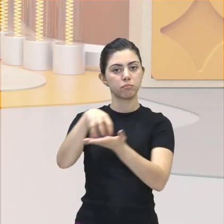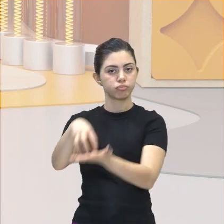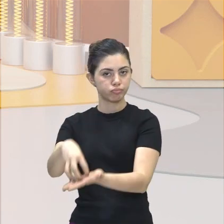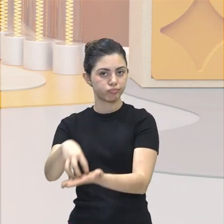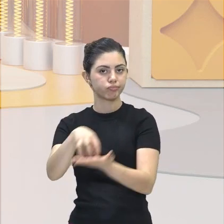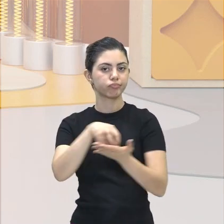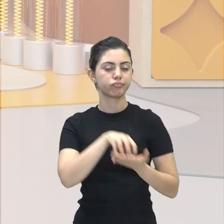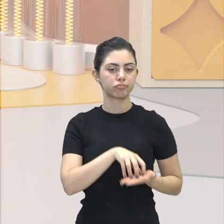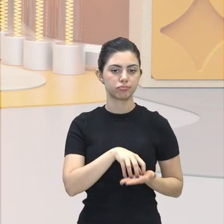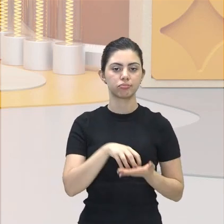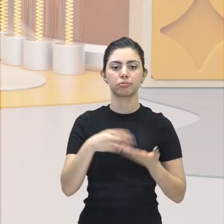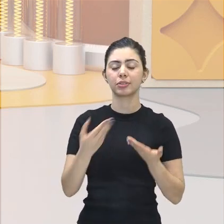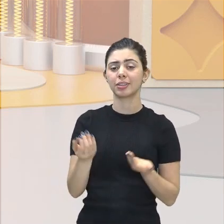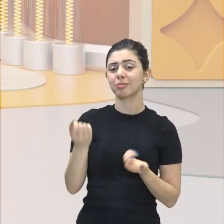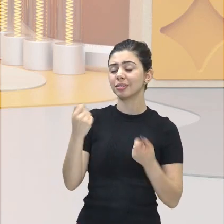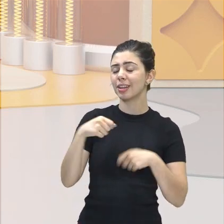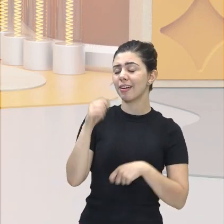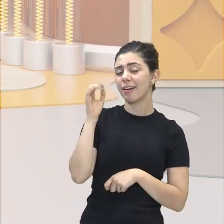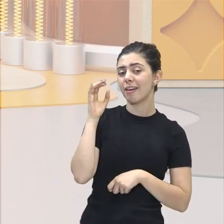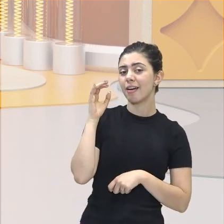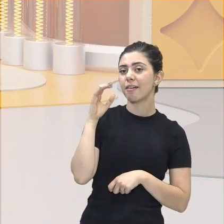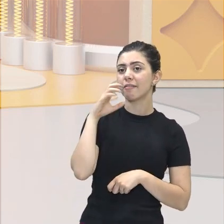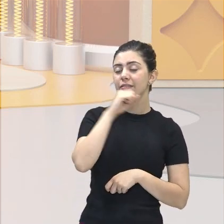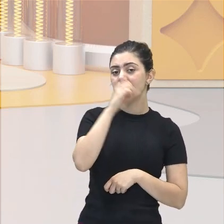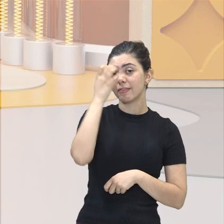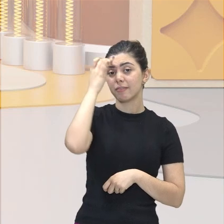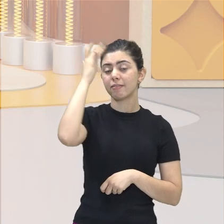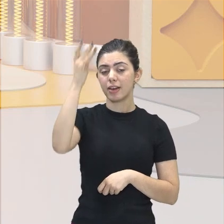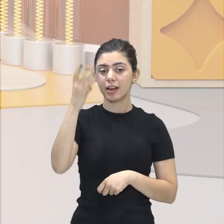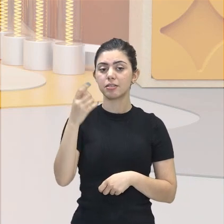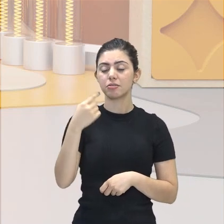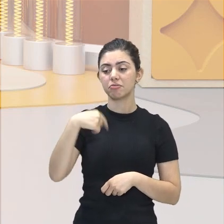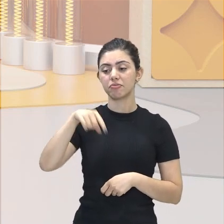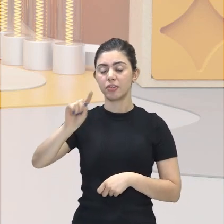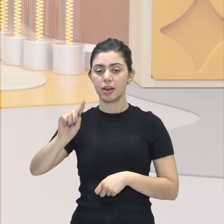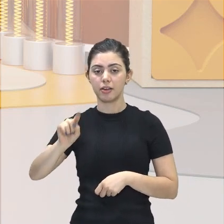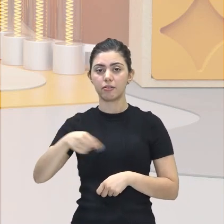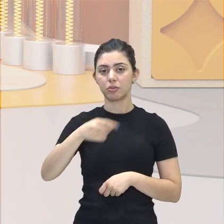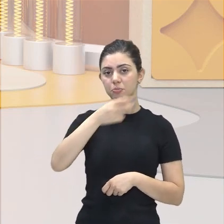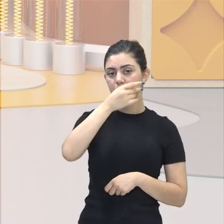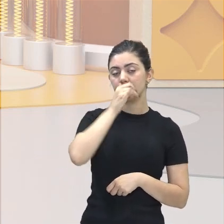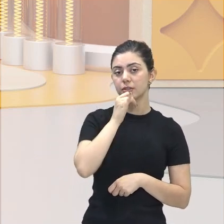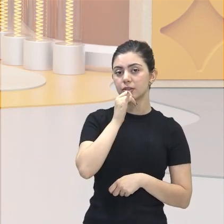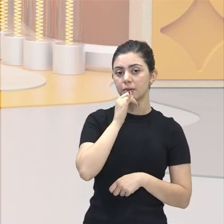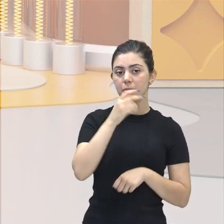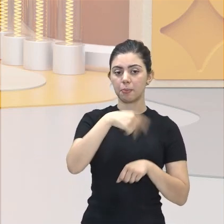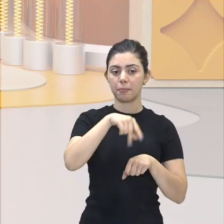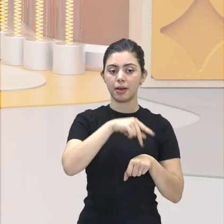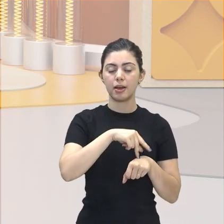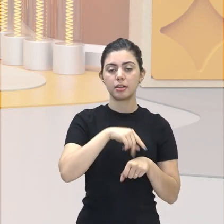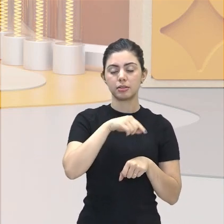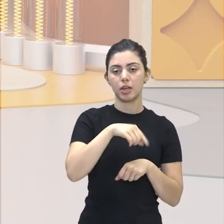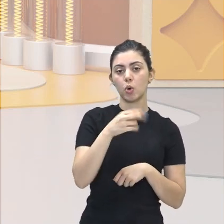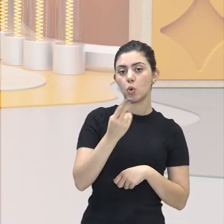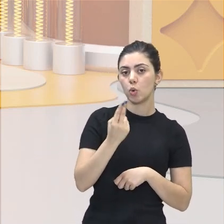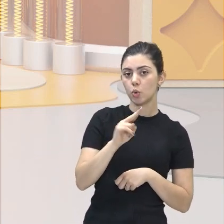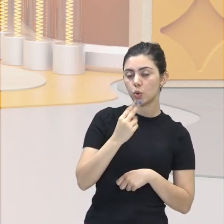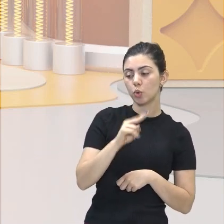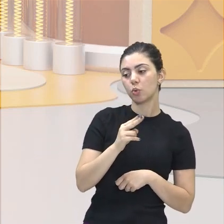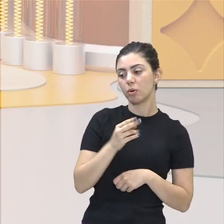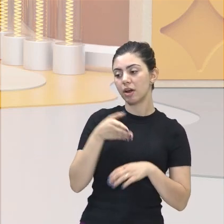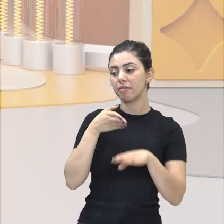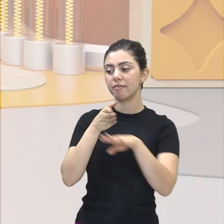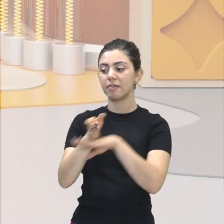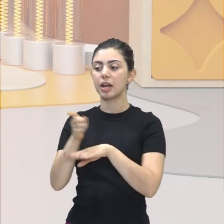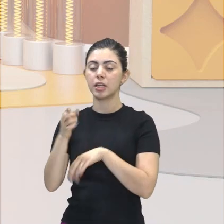está relacionada com a facilidade de trânsito entre os países, né? As pessoas podem sair do Uruguai para o Paraguai de